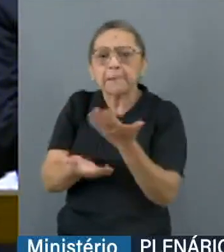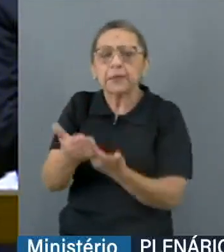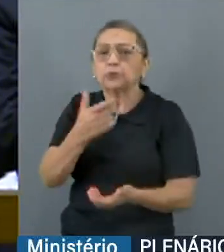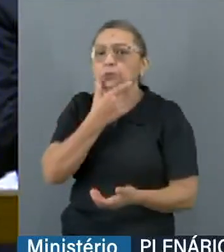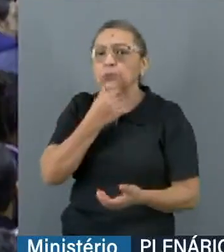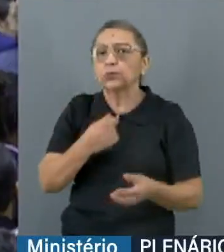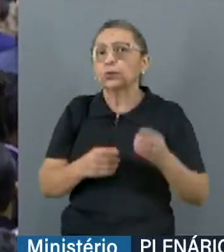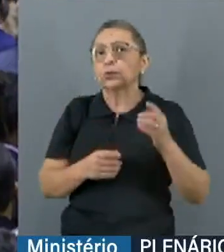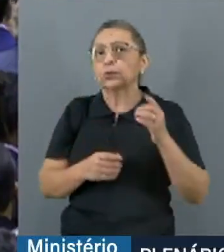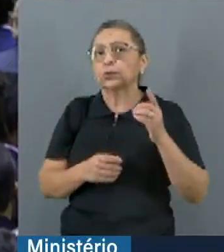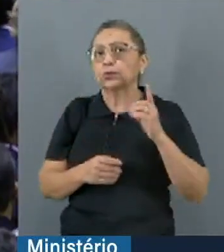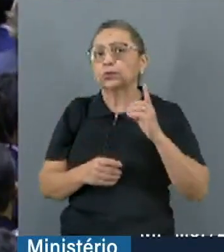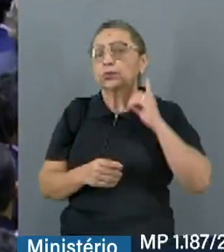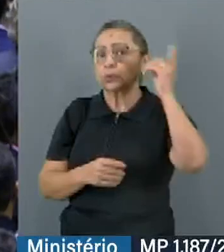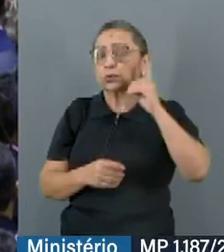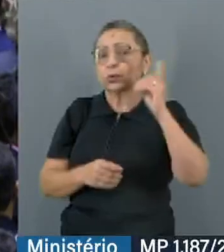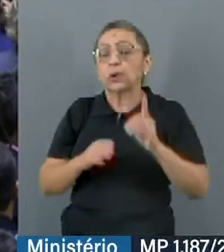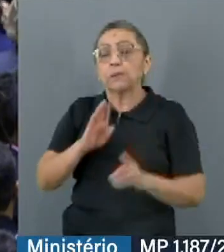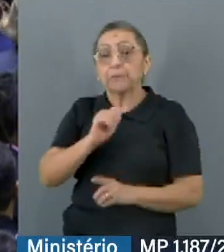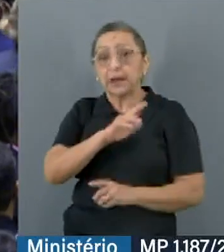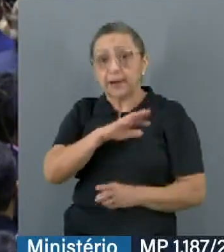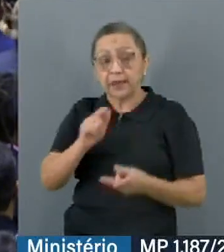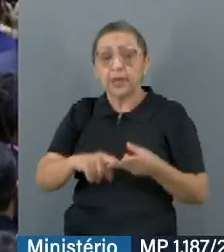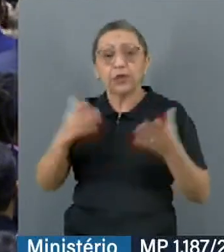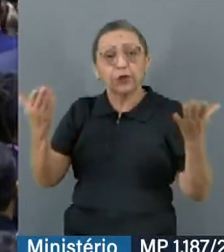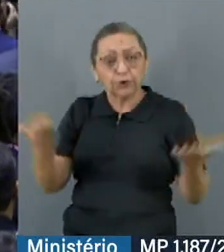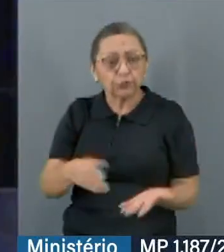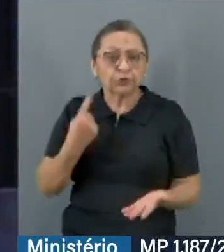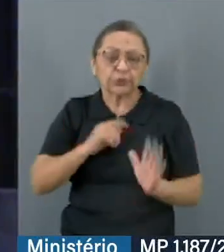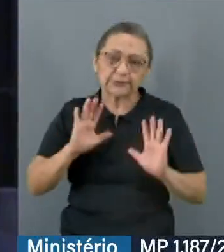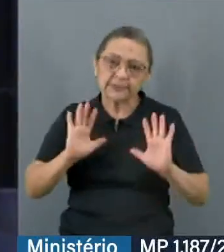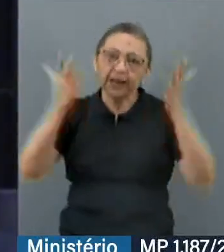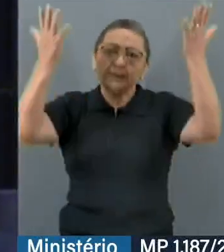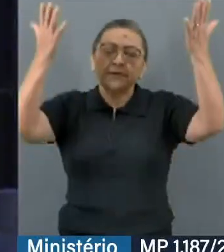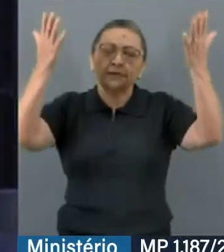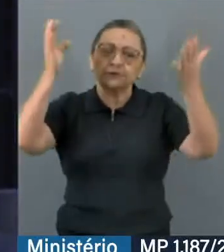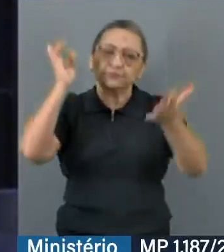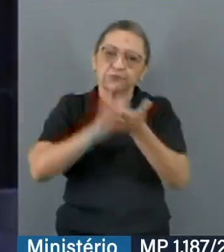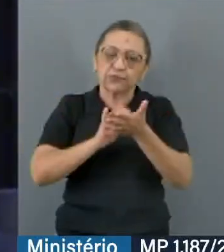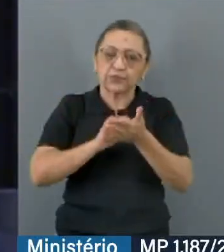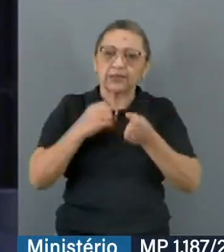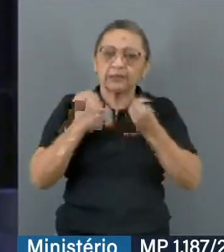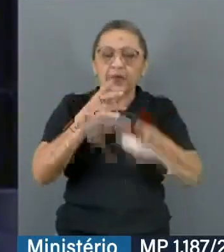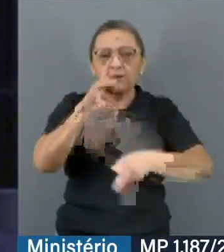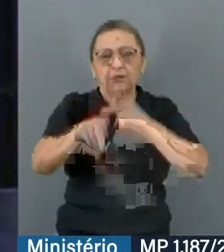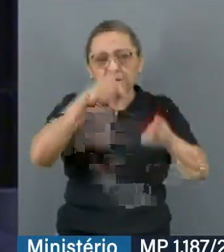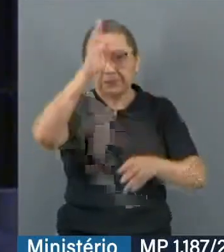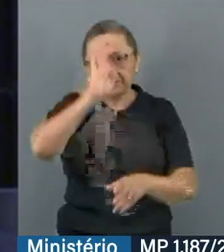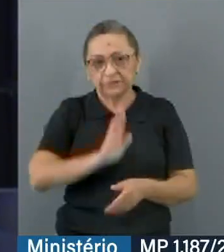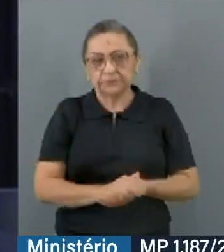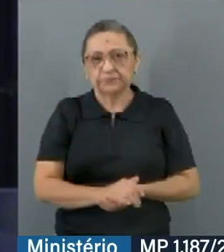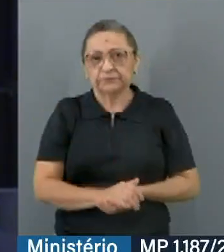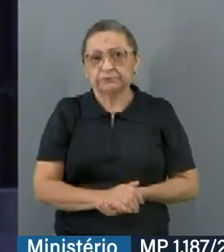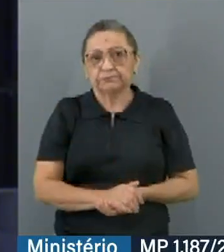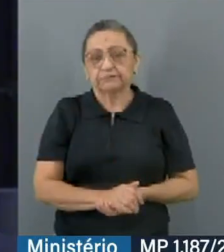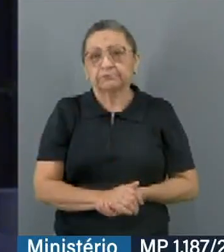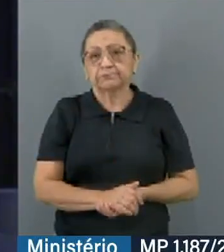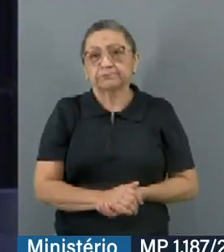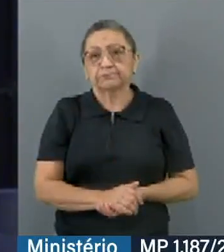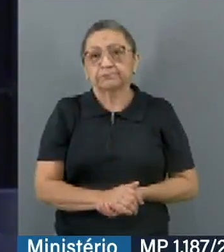Rocha e do Baleia Rossi, e hoje nós podemos celebrar com o povo brasileiro essa conquista. Gostaria de